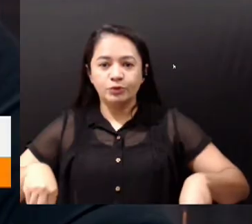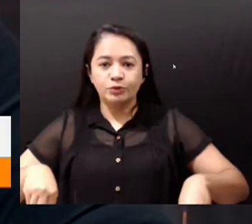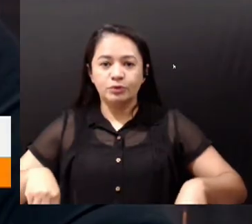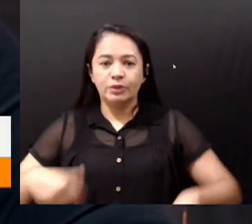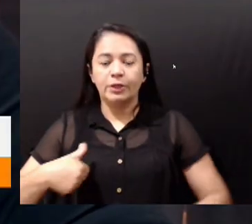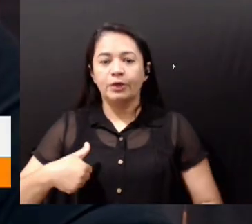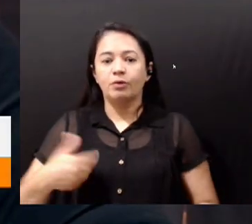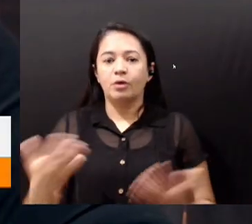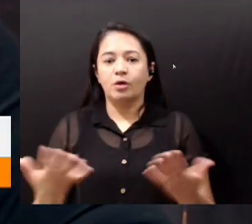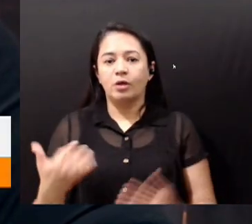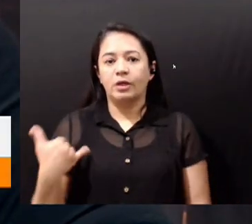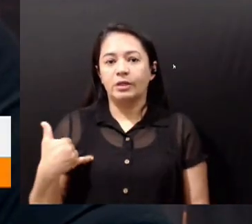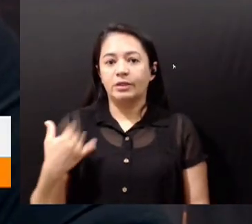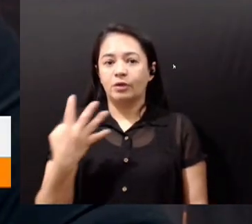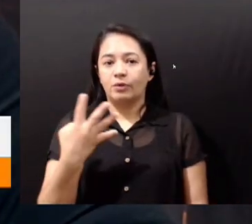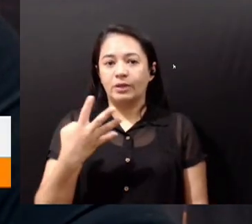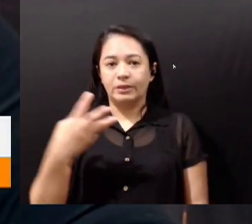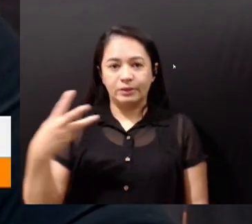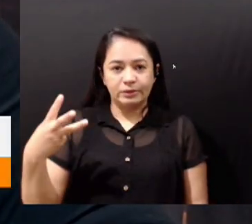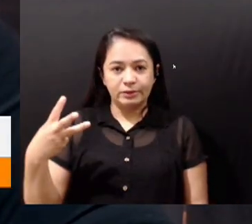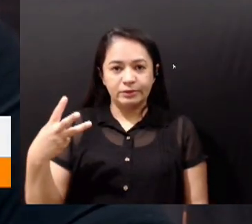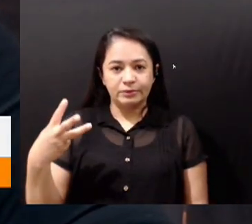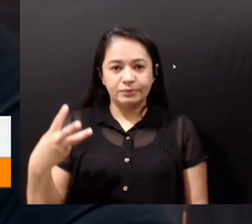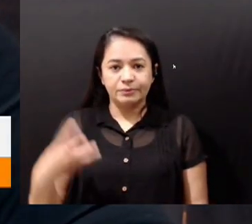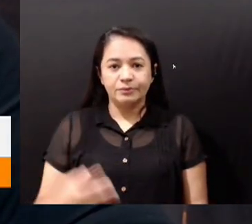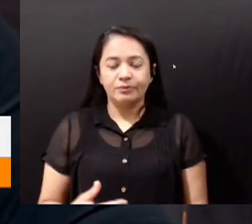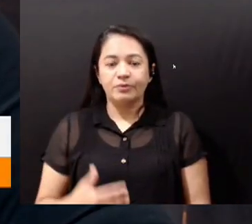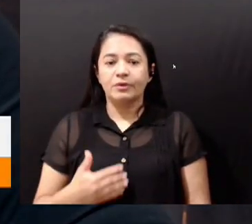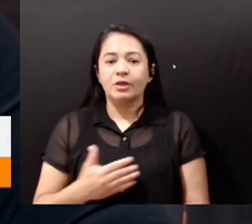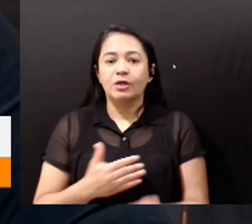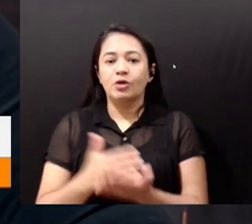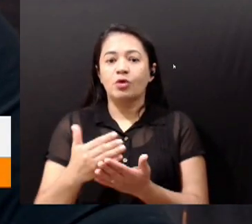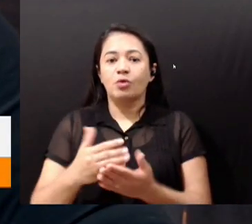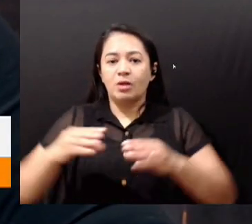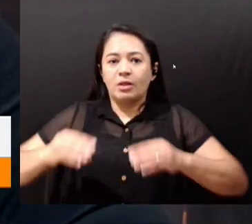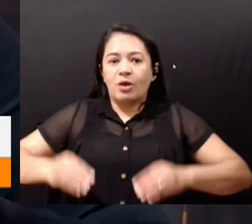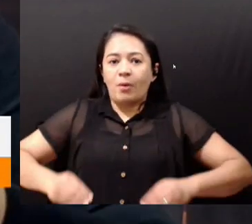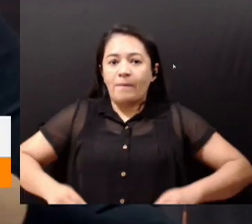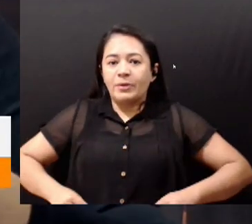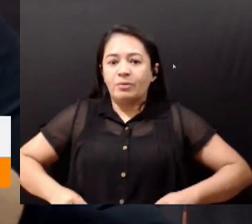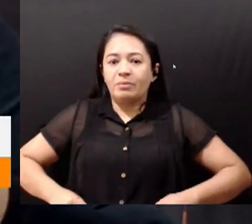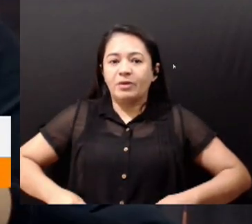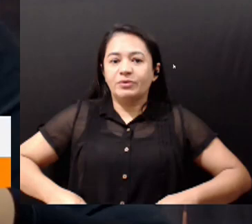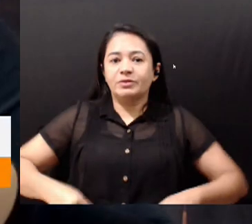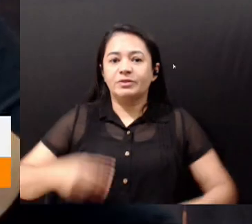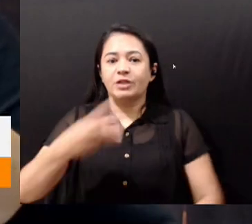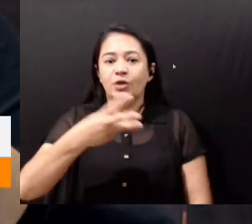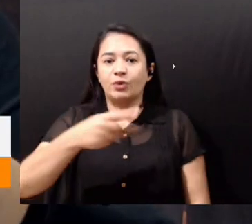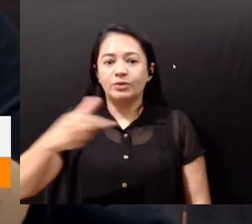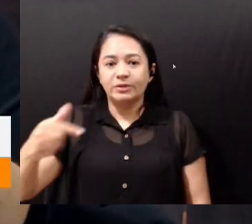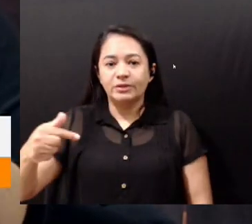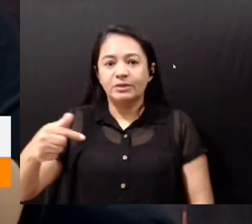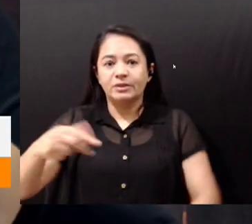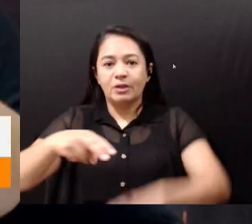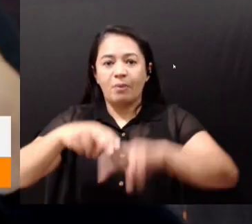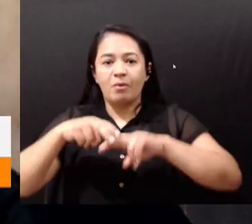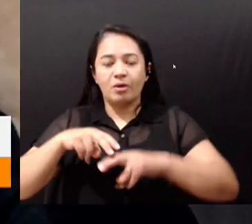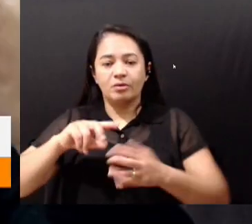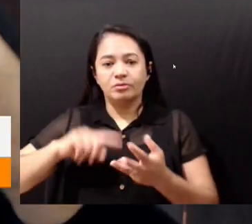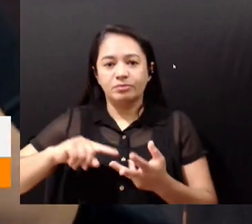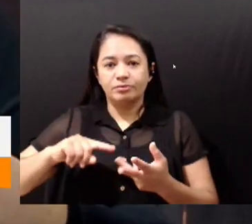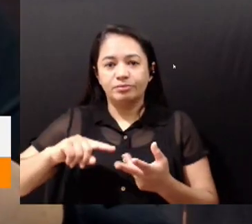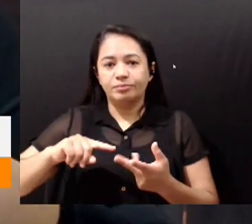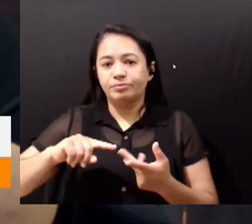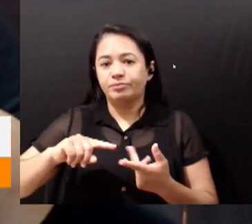anos agora, e eu entrei num processo de menopausa com 37, por conta, né, não sei se